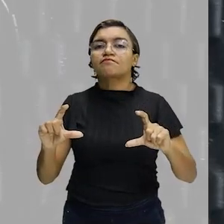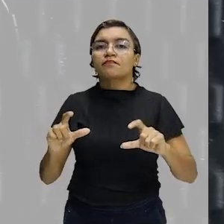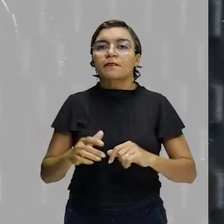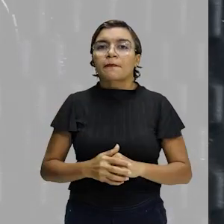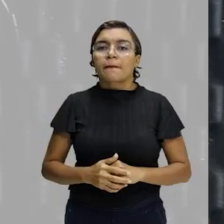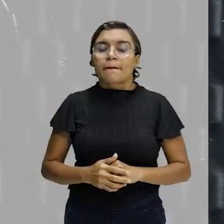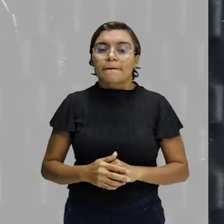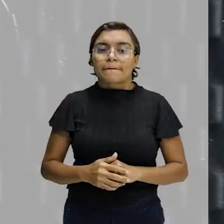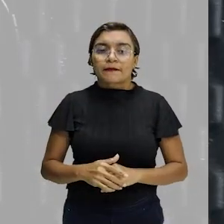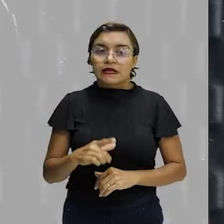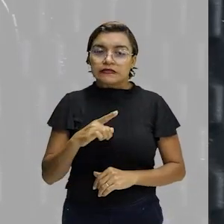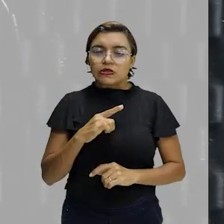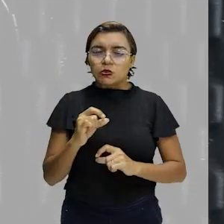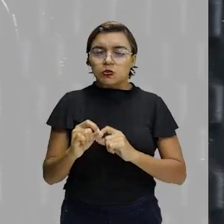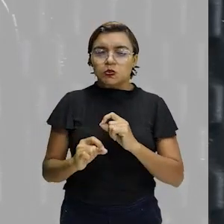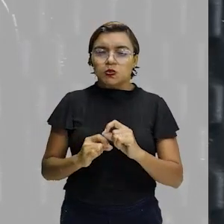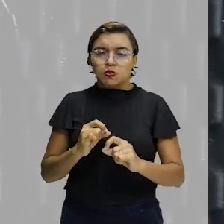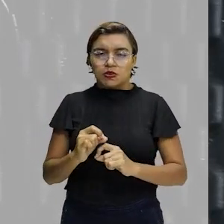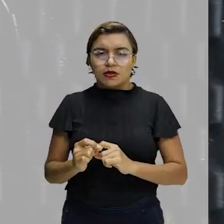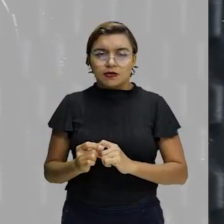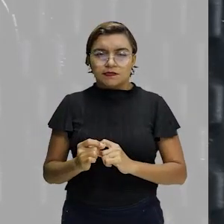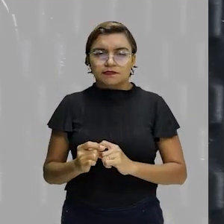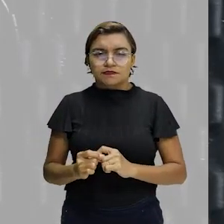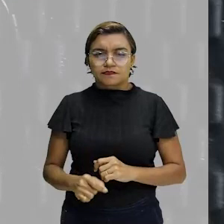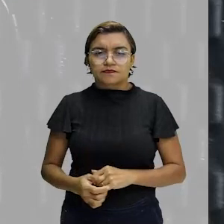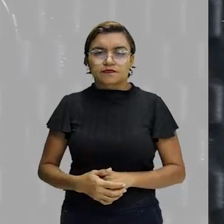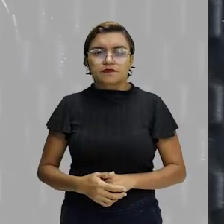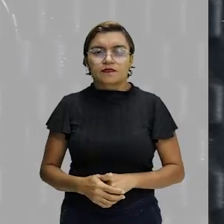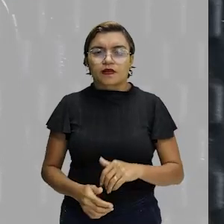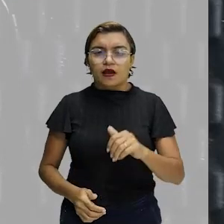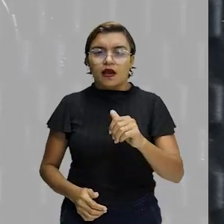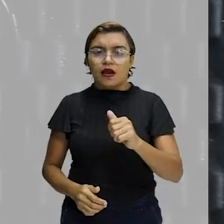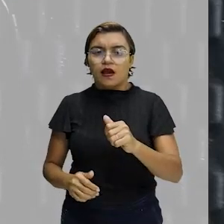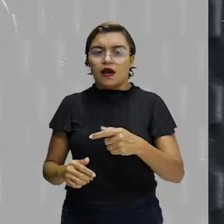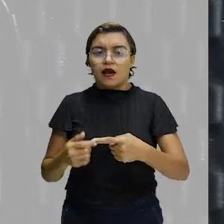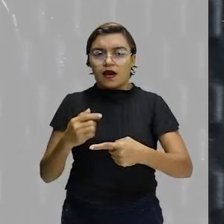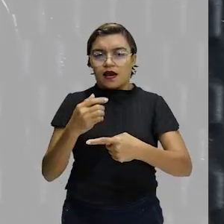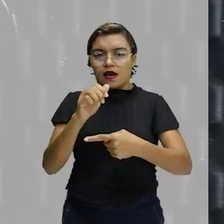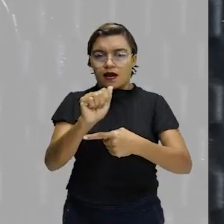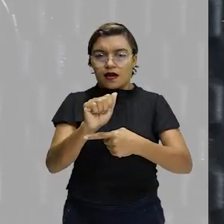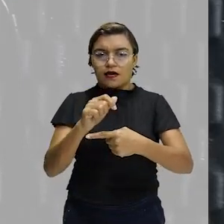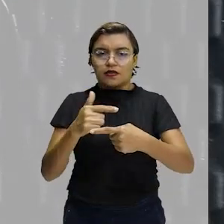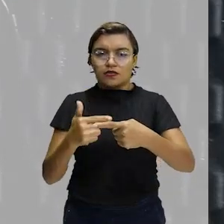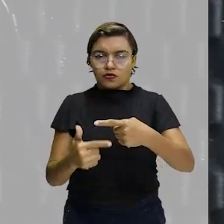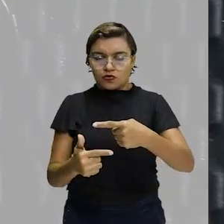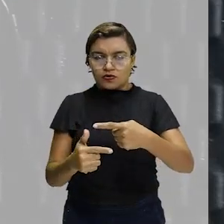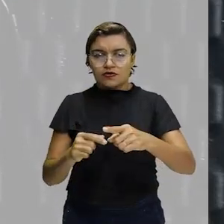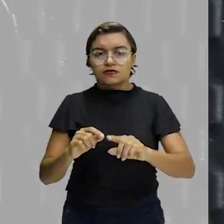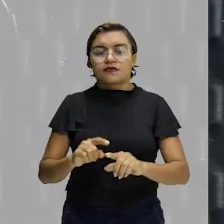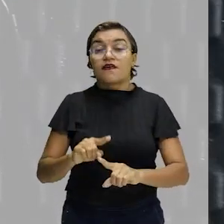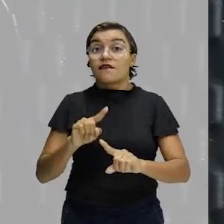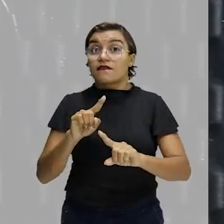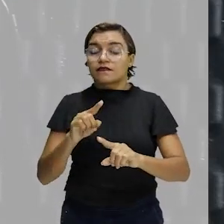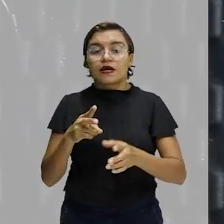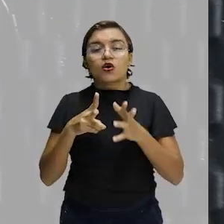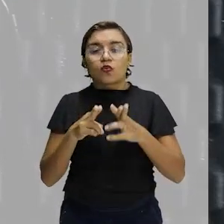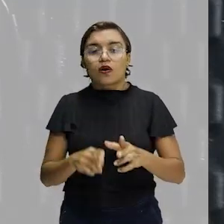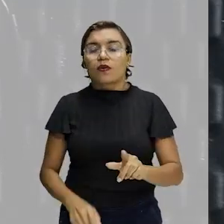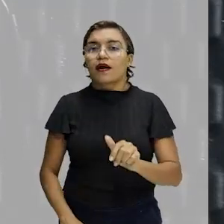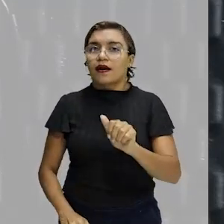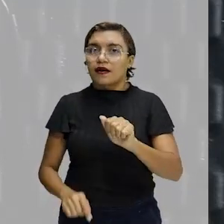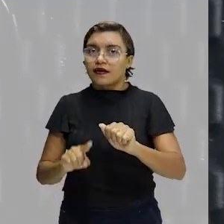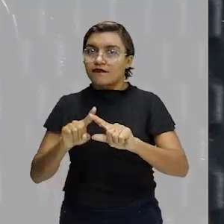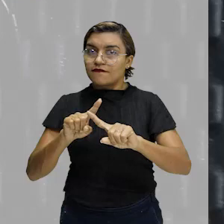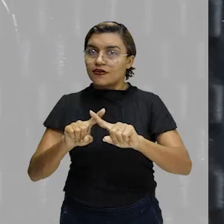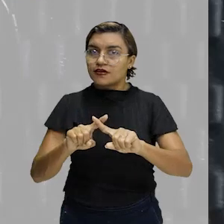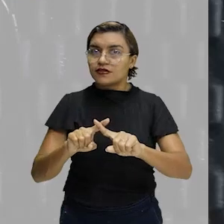caso, eu vou ter, né, a meia-vida dividido por 2, A sobre 2, igual a A vezes 2,7 elevado a K